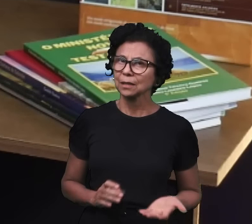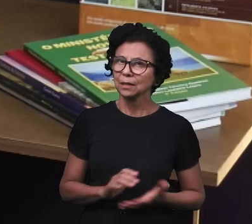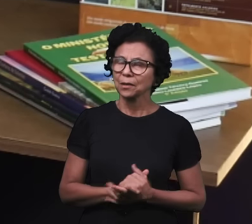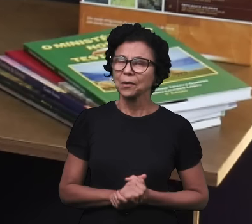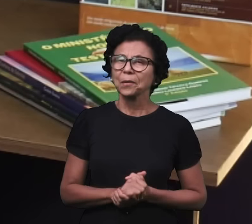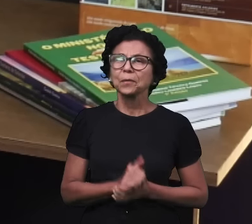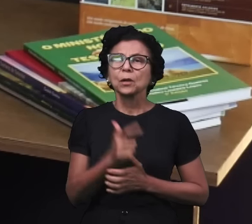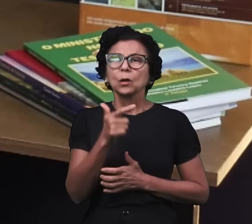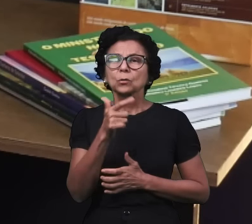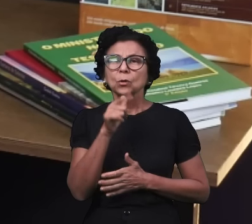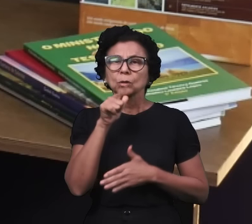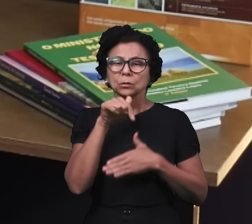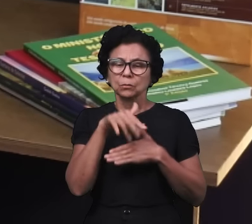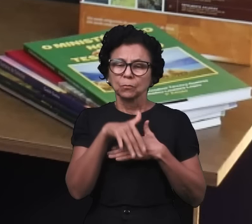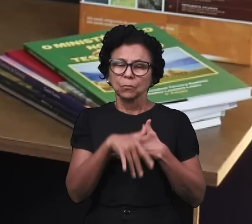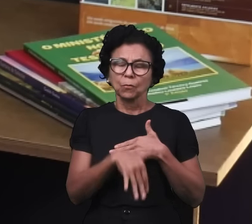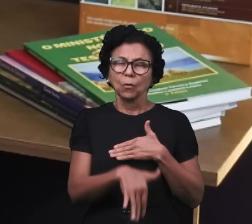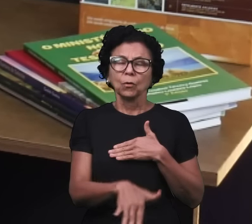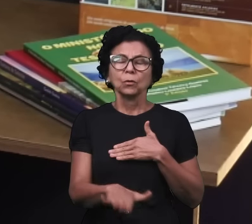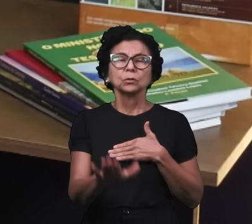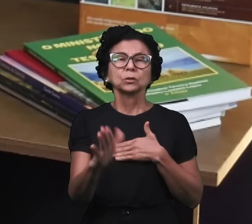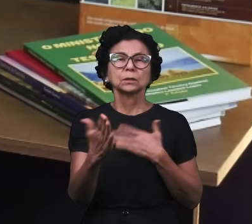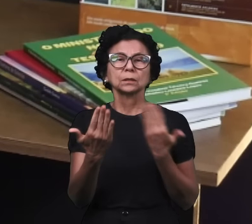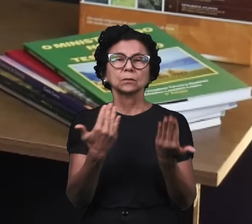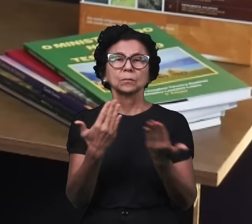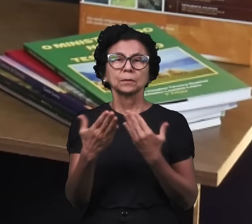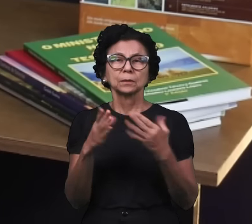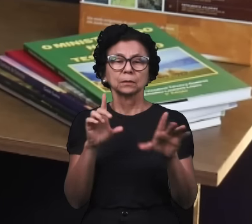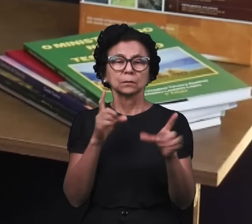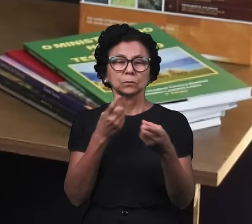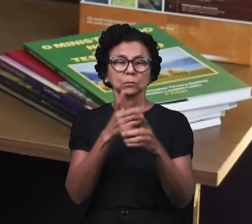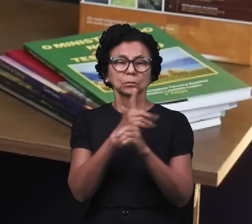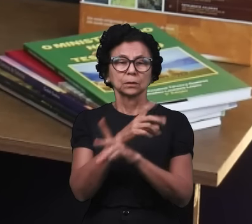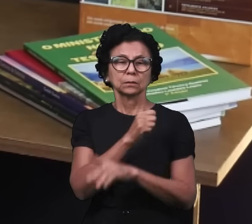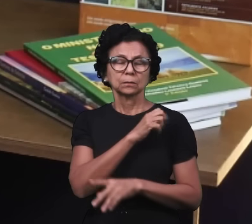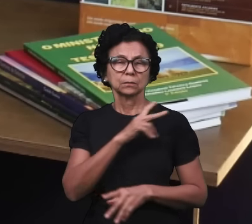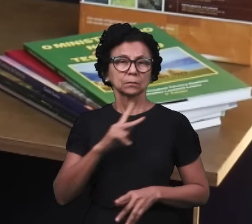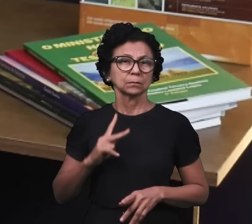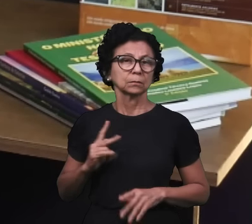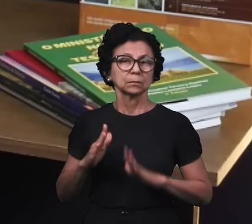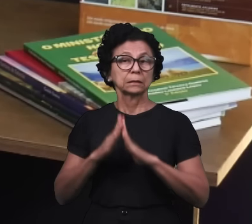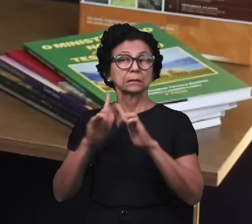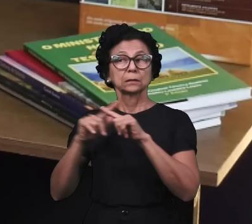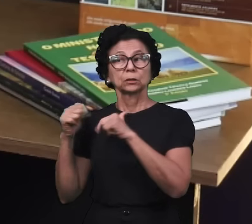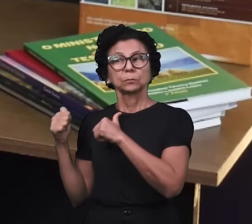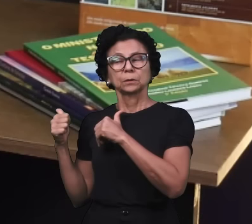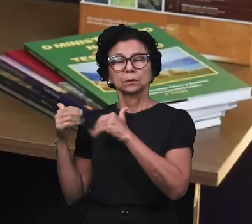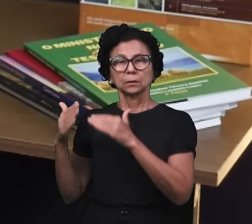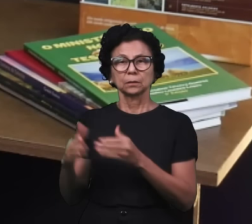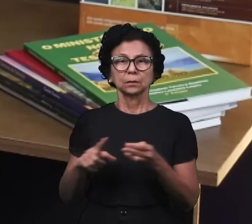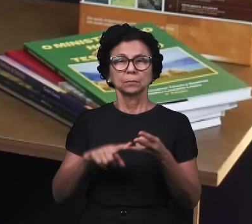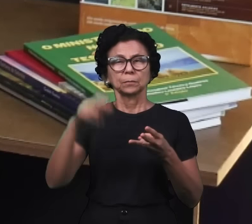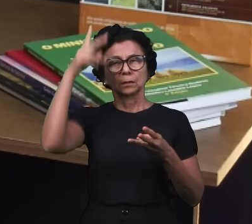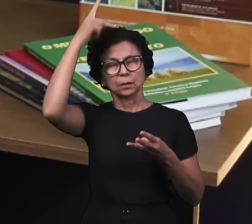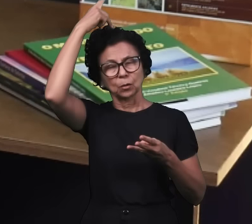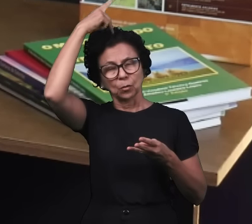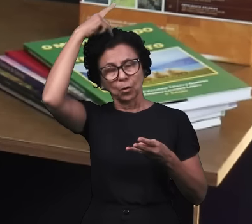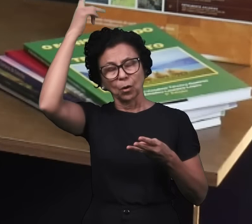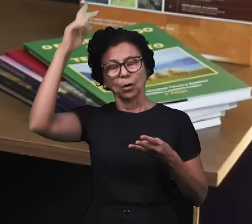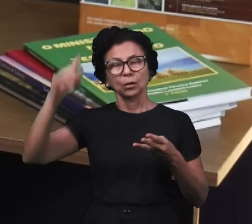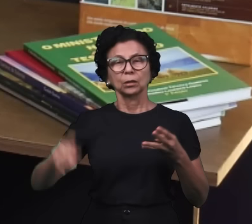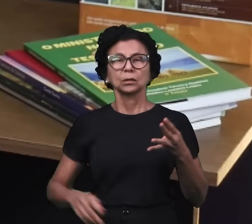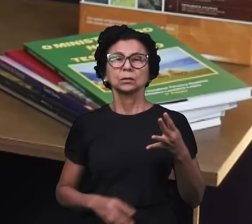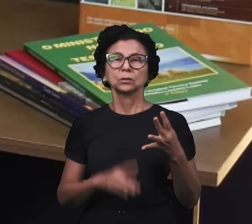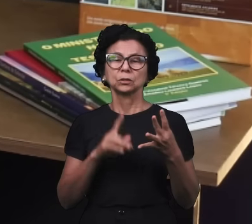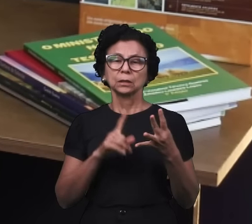fontes de águas, porque falam da doutrina, a doutrina dos apóstolos, a igreja primitiva, o Pentecostes, a doutrina que vem caminhando